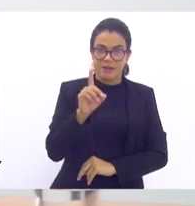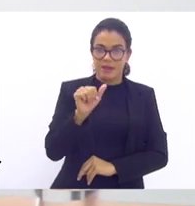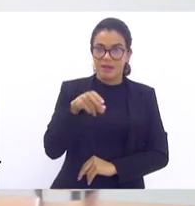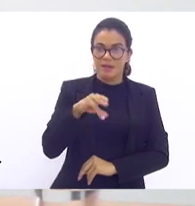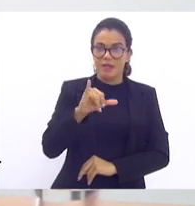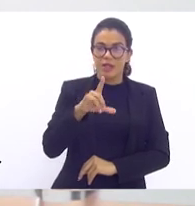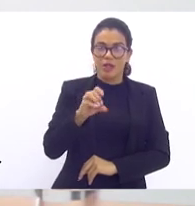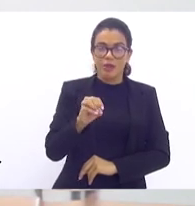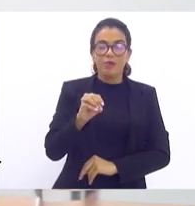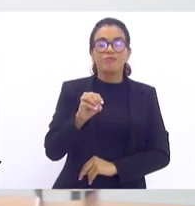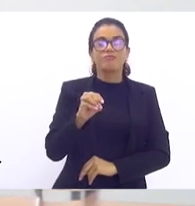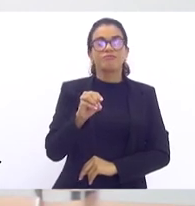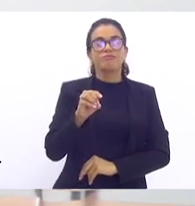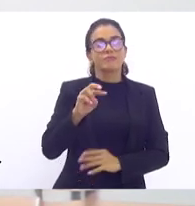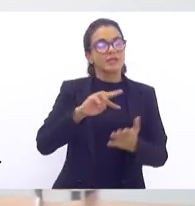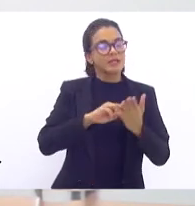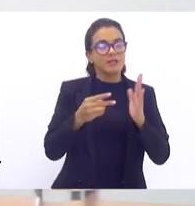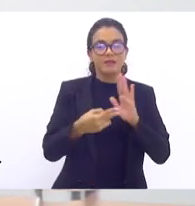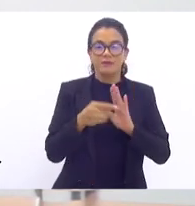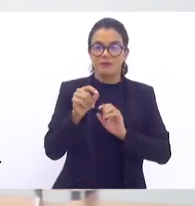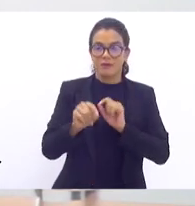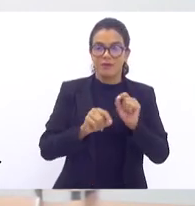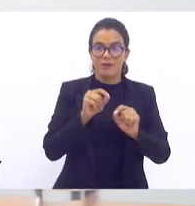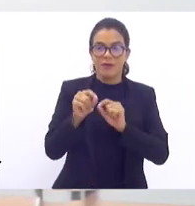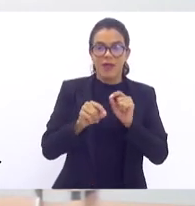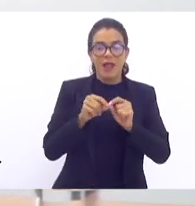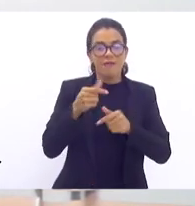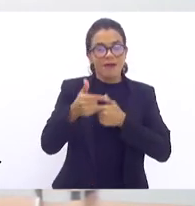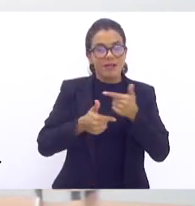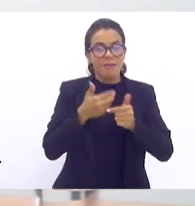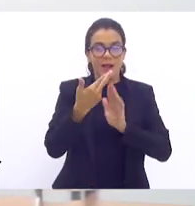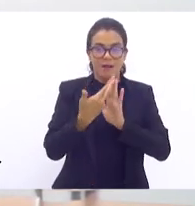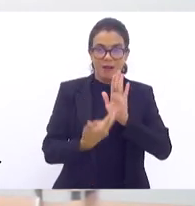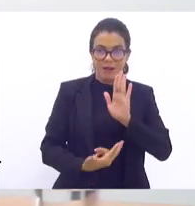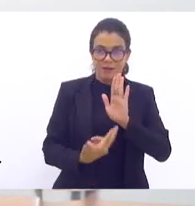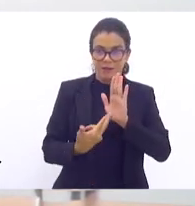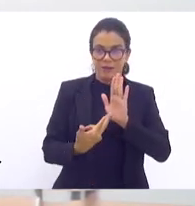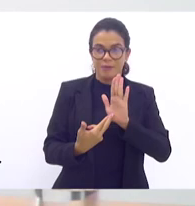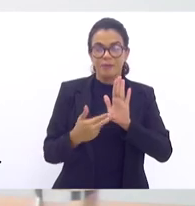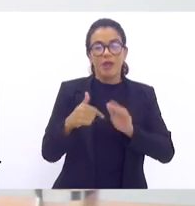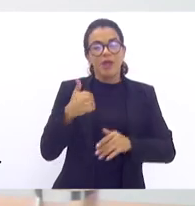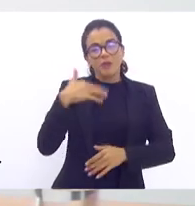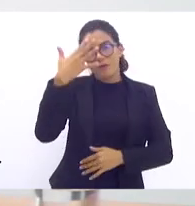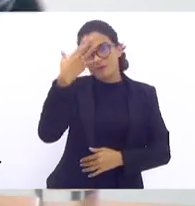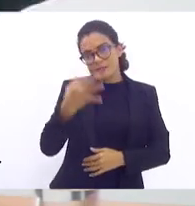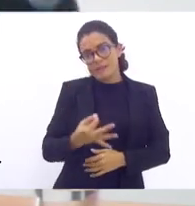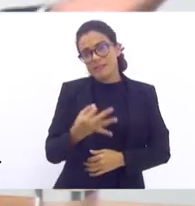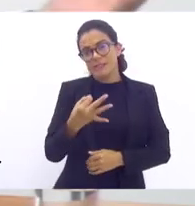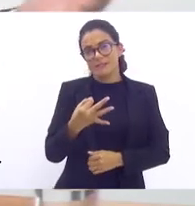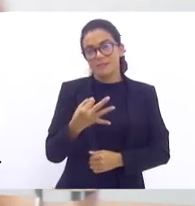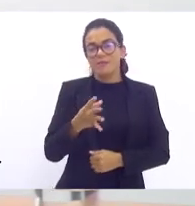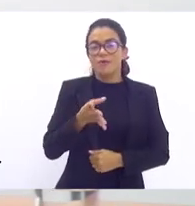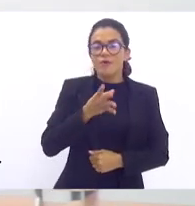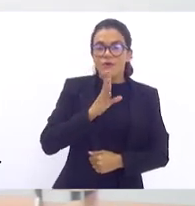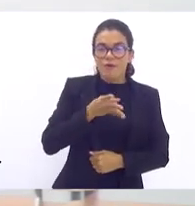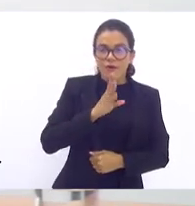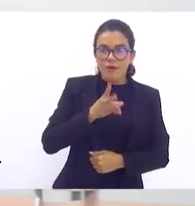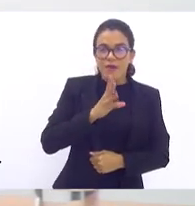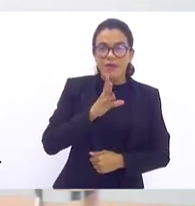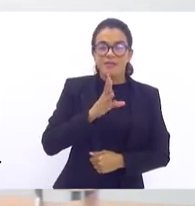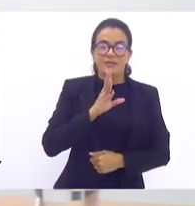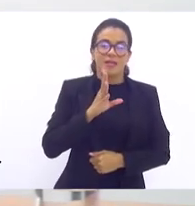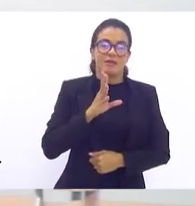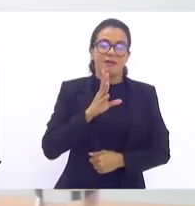que ele vai trabalhar este relatório e eu tenho convicção plena por conhecer o histórico do